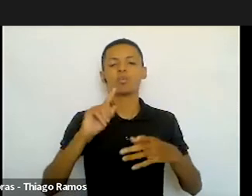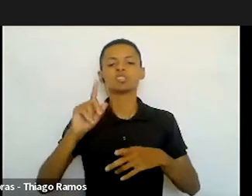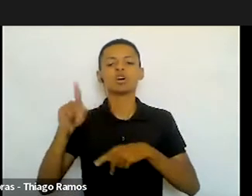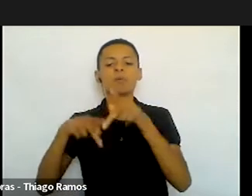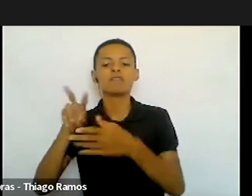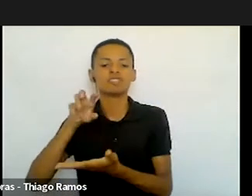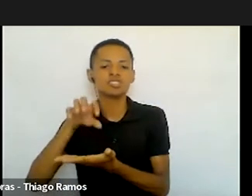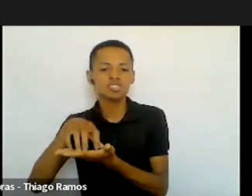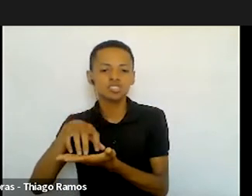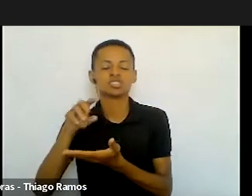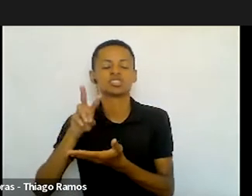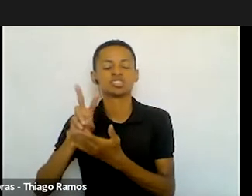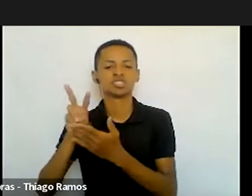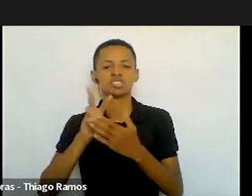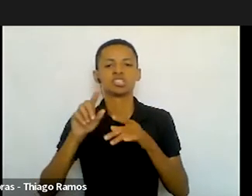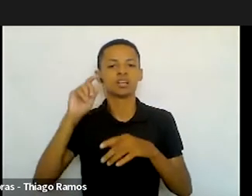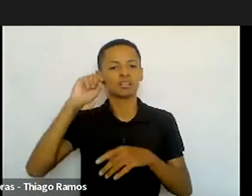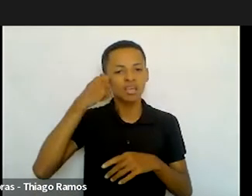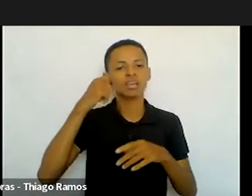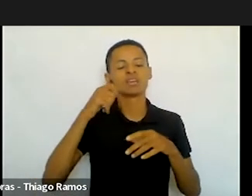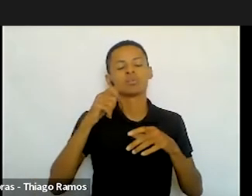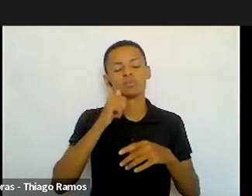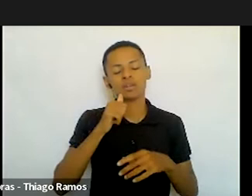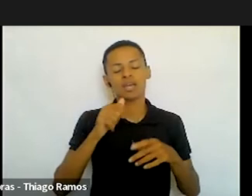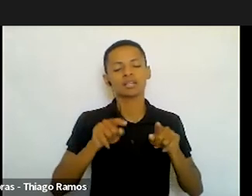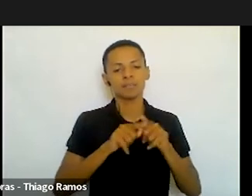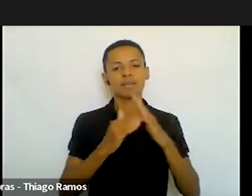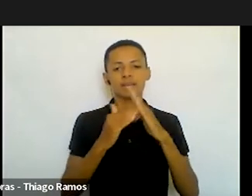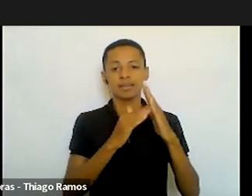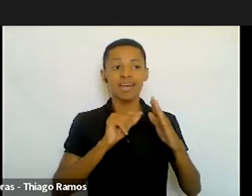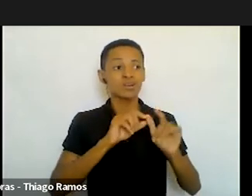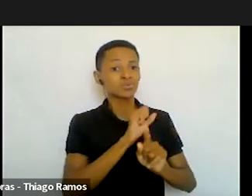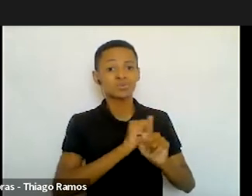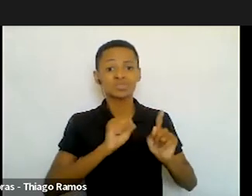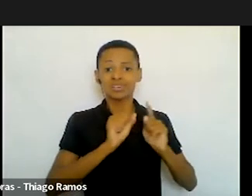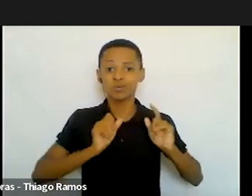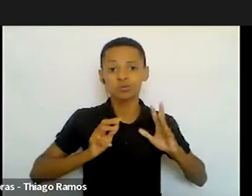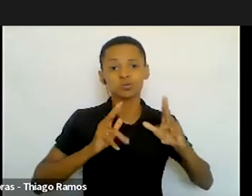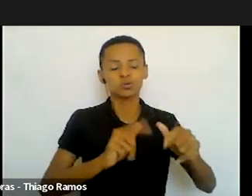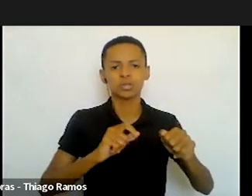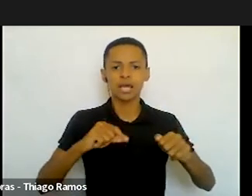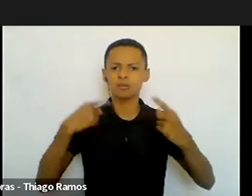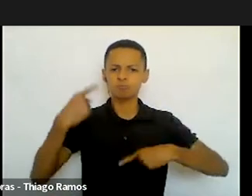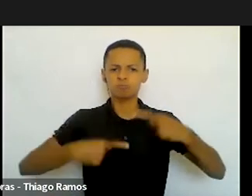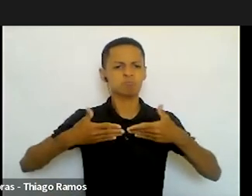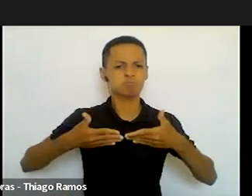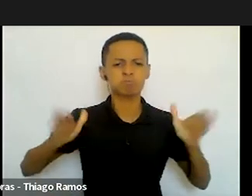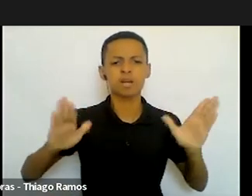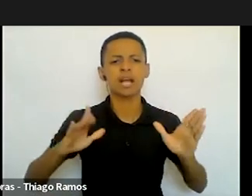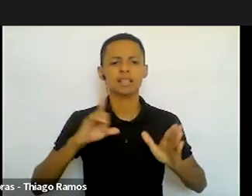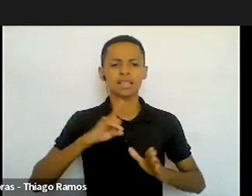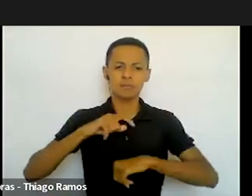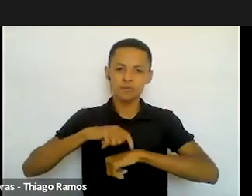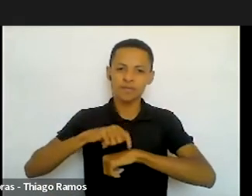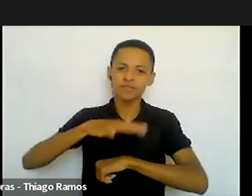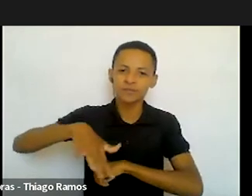mulheres, dos favelados, mas da sociedade como um todo. Aí sim, a gente partindo para o diálogo, a gente tendo espaço cada vez mais como esse, né? Agregando